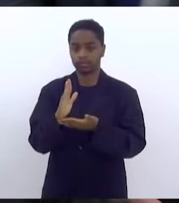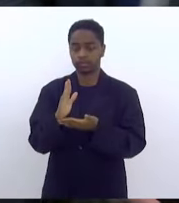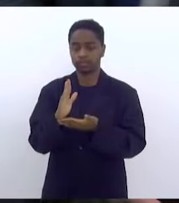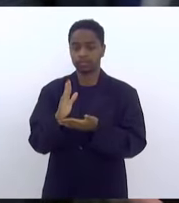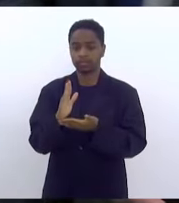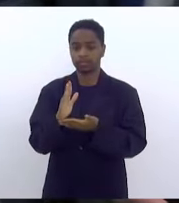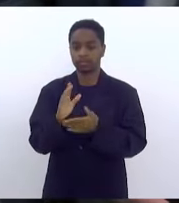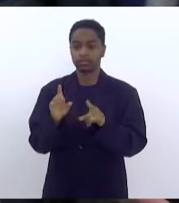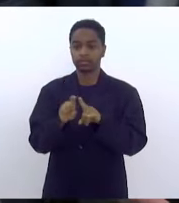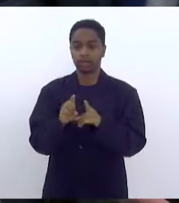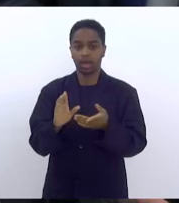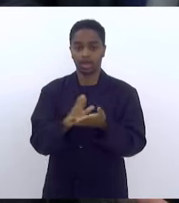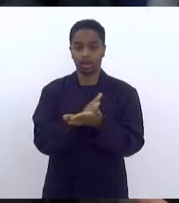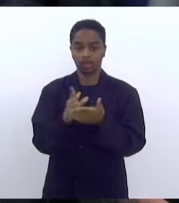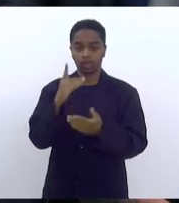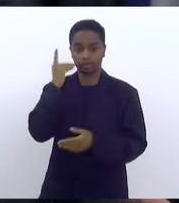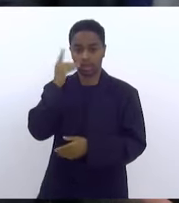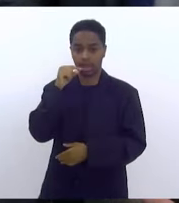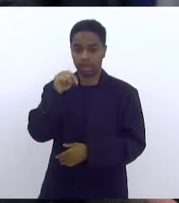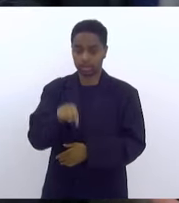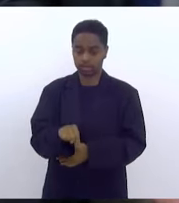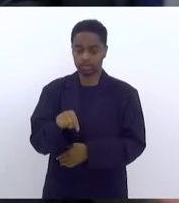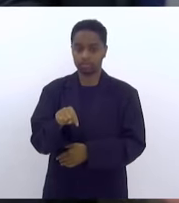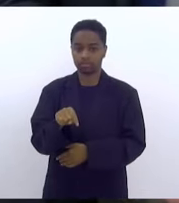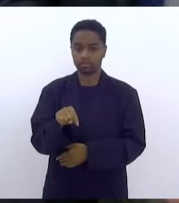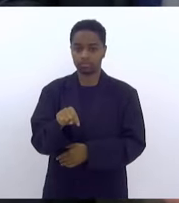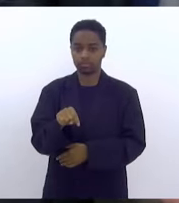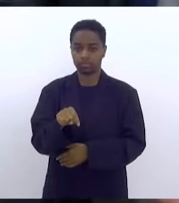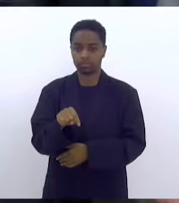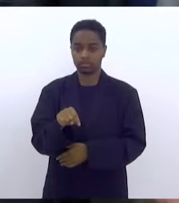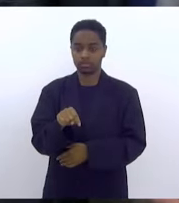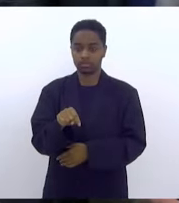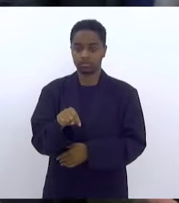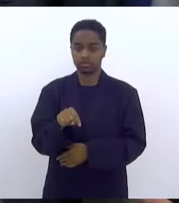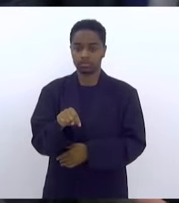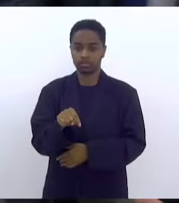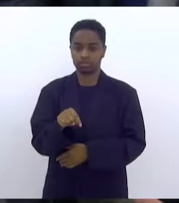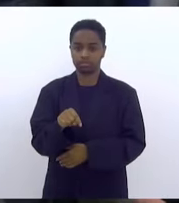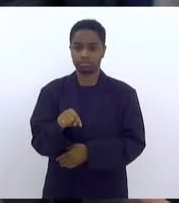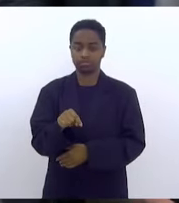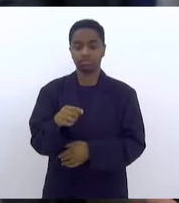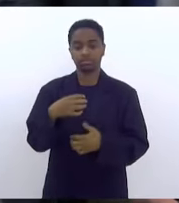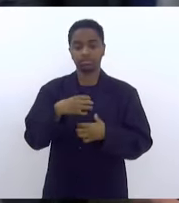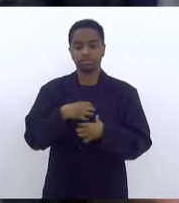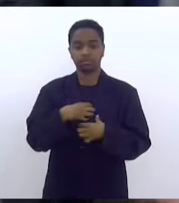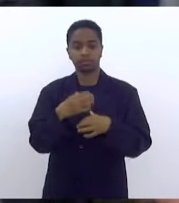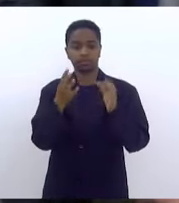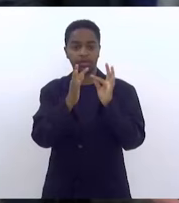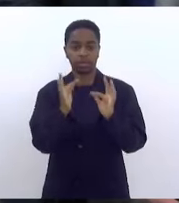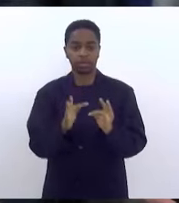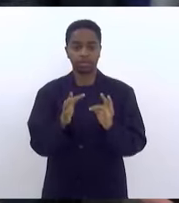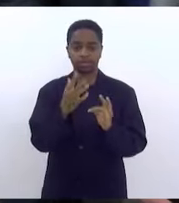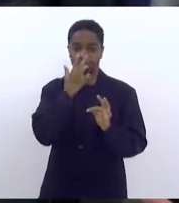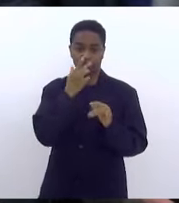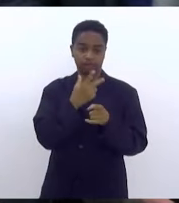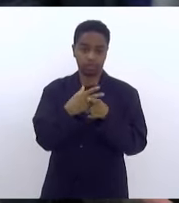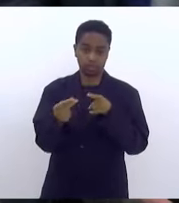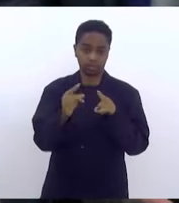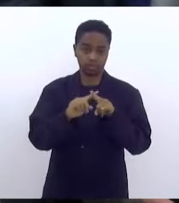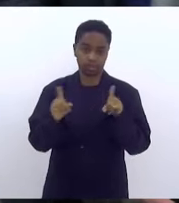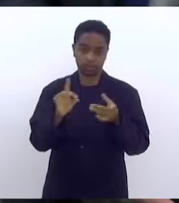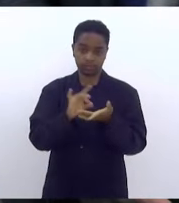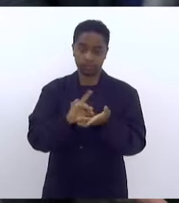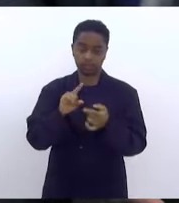deputados, alguns deputados aqui nessa casa, se vangloriaram contando vantagem, como se tivesse sido uma vitória, e não foi uma vitória. E